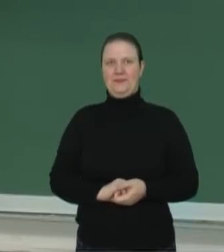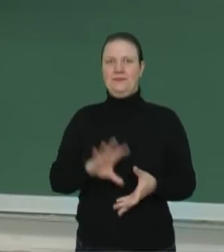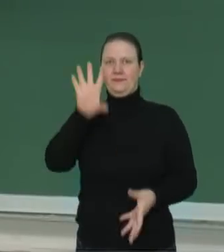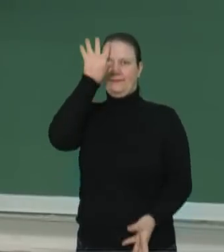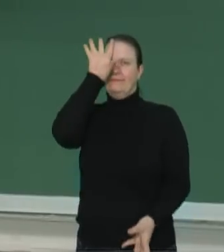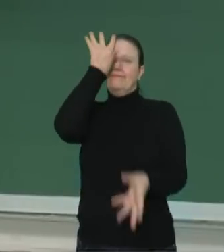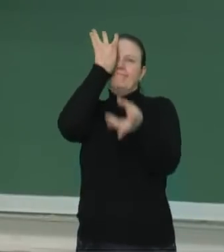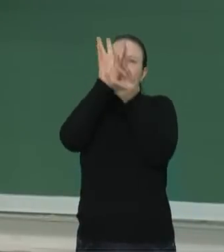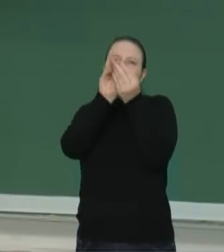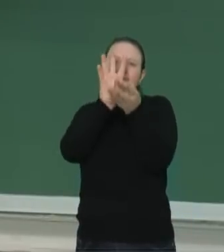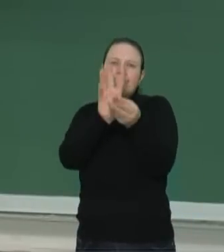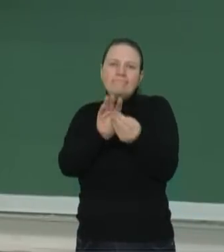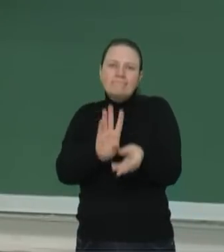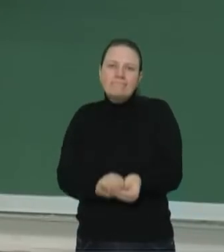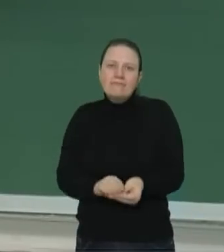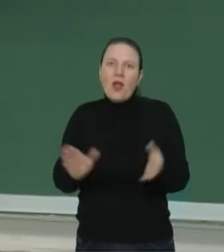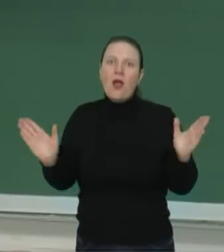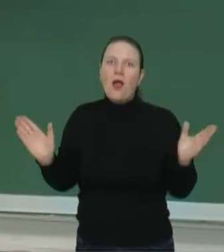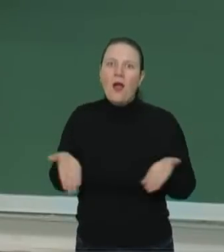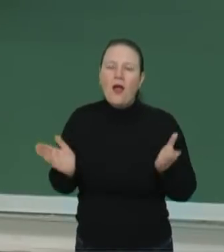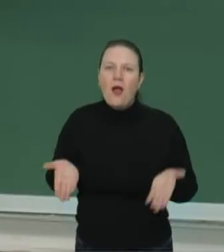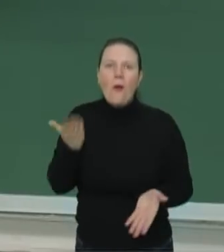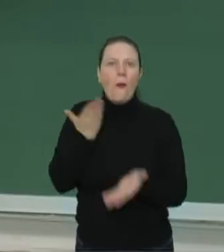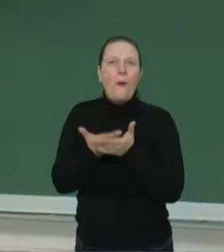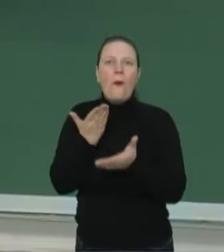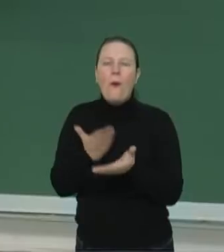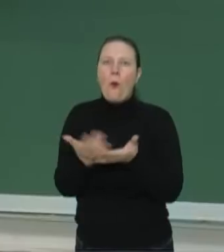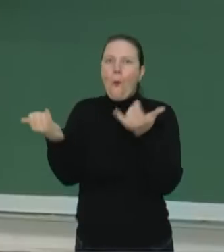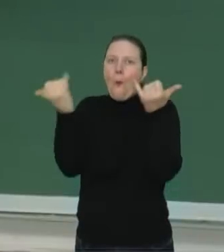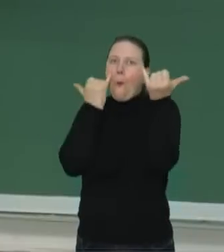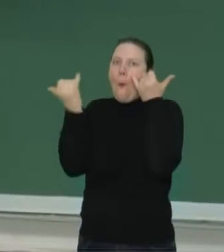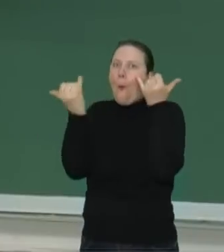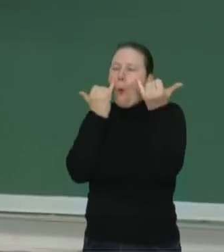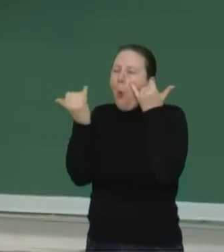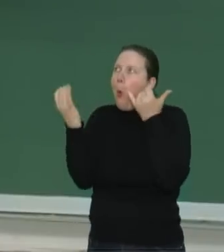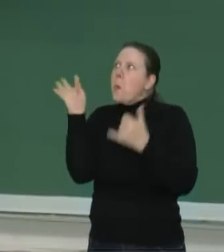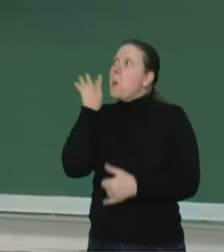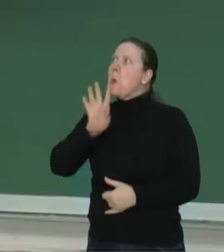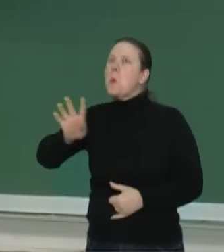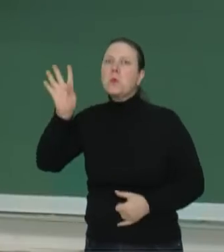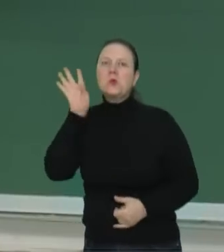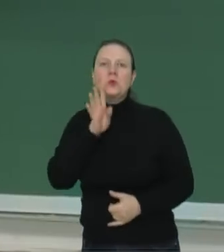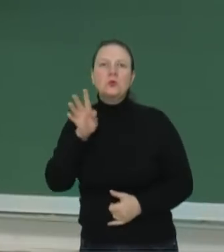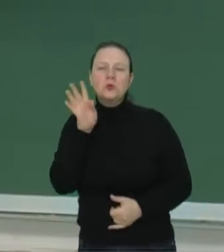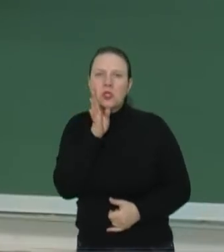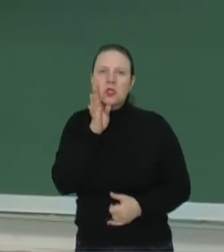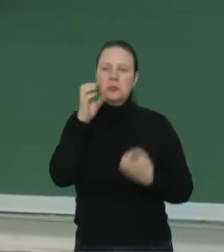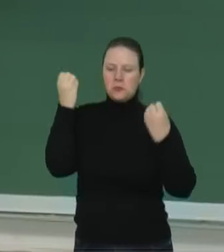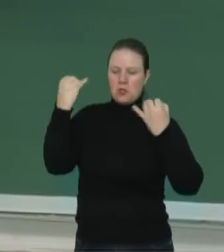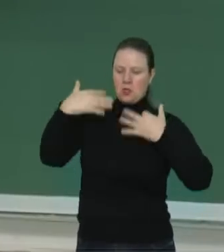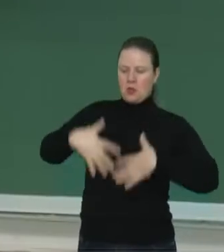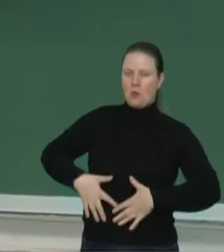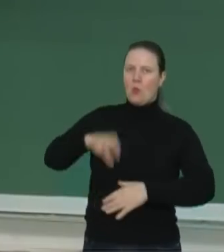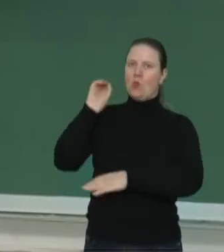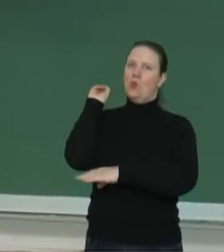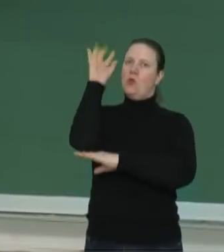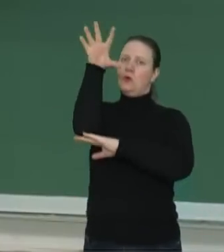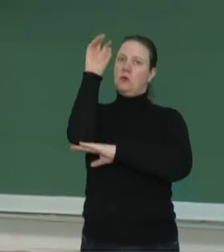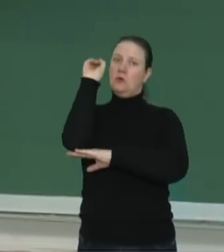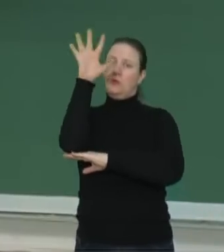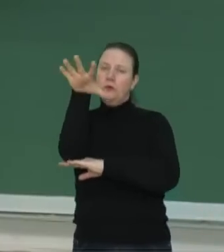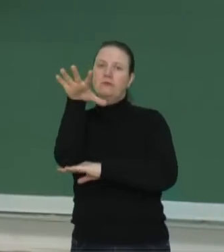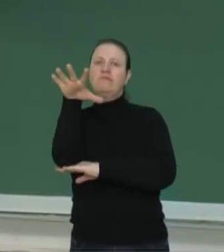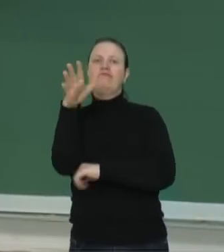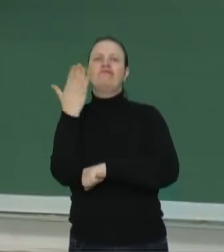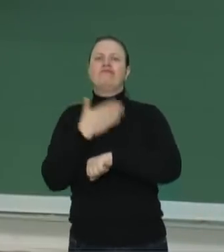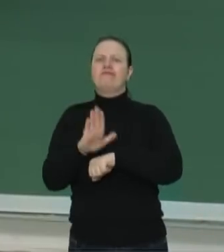Revisando então, hoje a nossa aula foi muita informação, a gente falou muito sobre esse esporte, né? Um